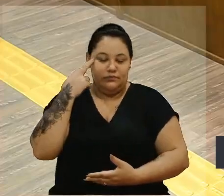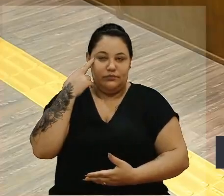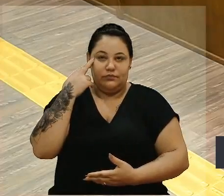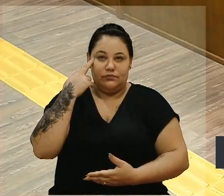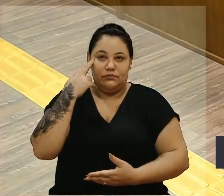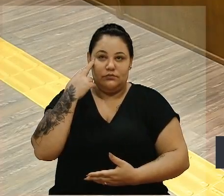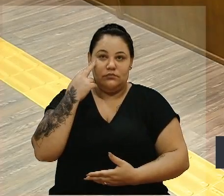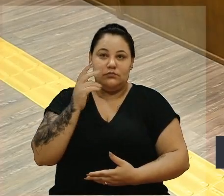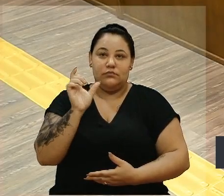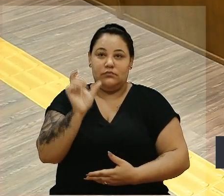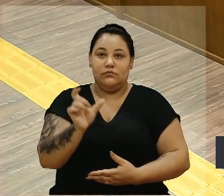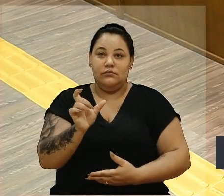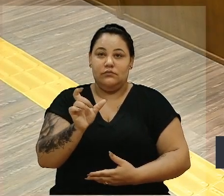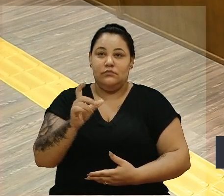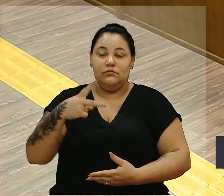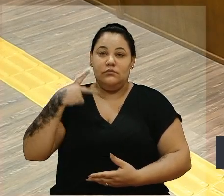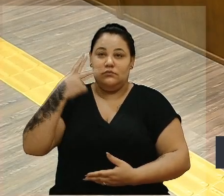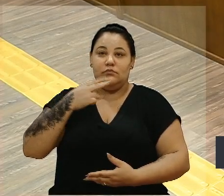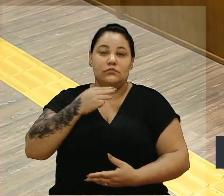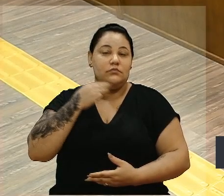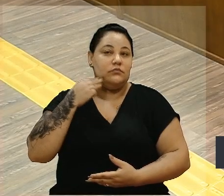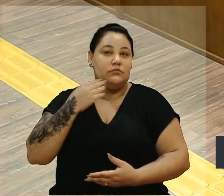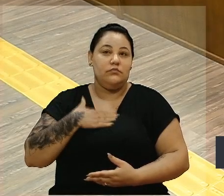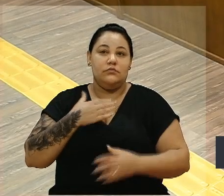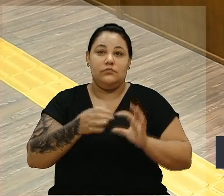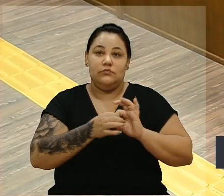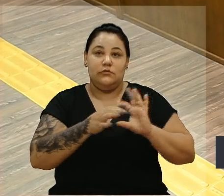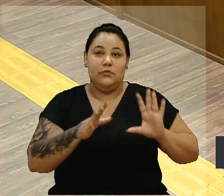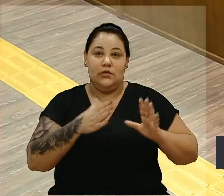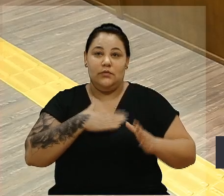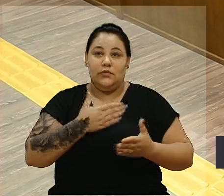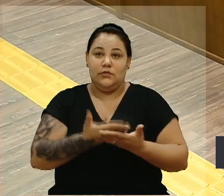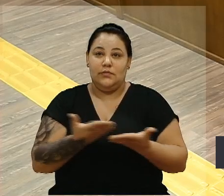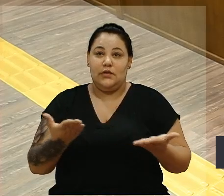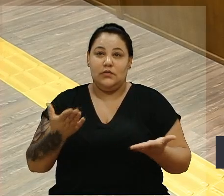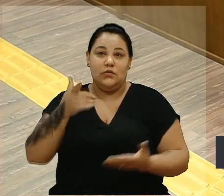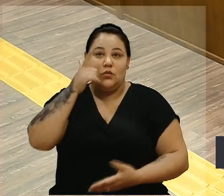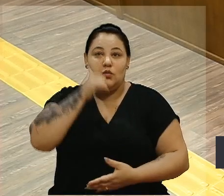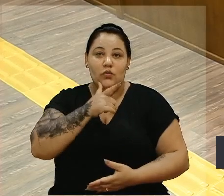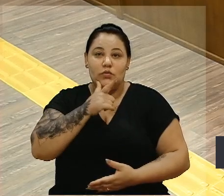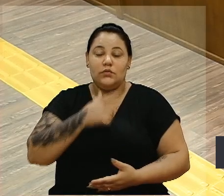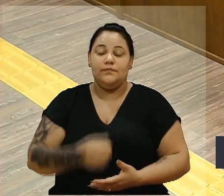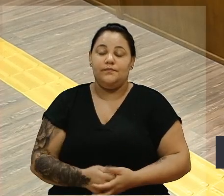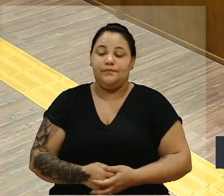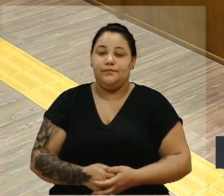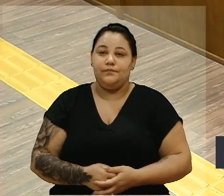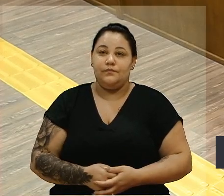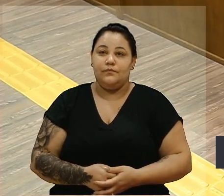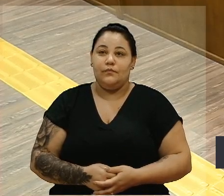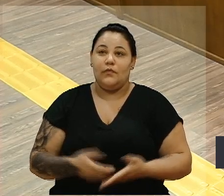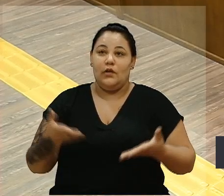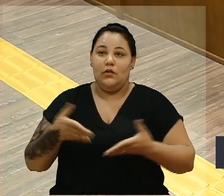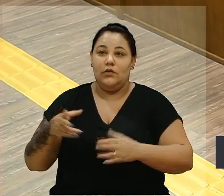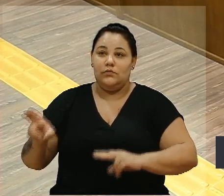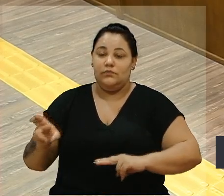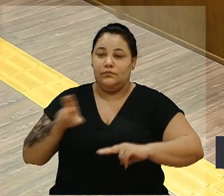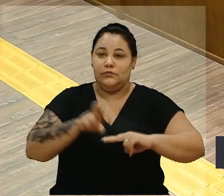vereadora Marisol Santos. Cedo meu espaço, o vereador Lucas Carenhato. Passo os trabalhos à vereadora Andressa